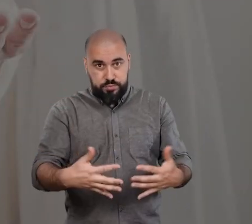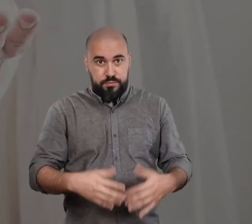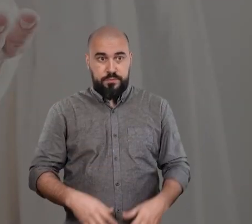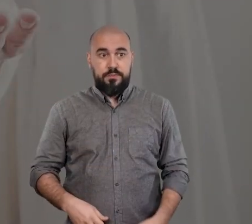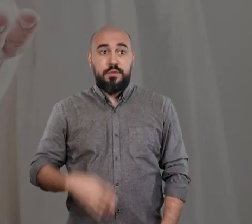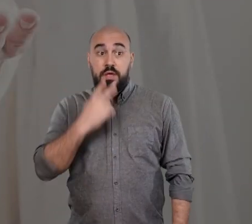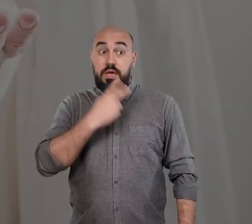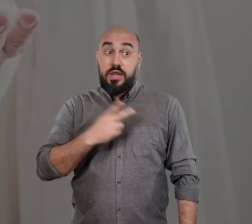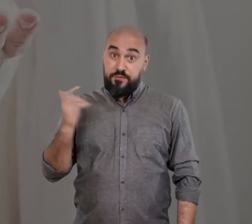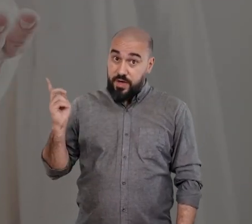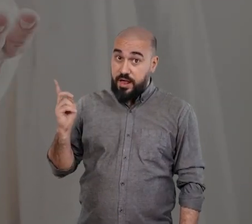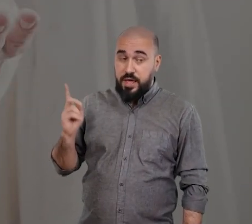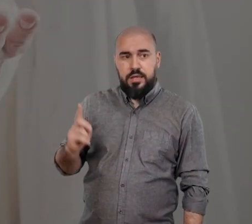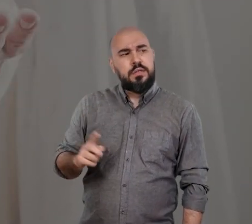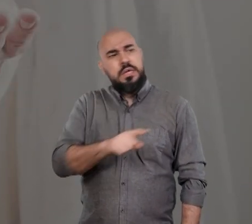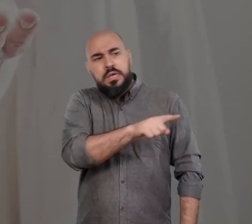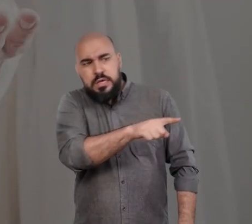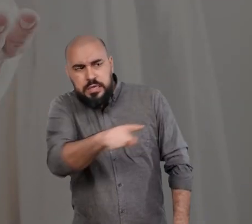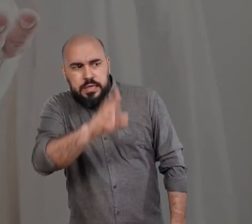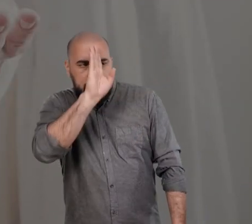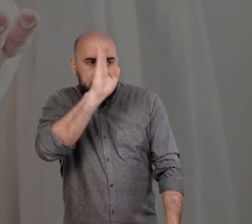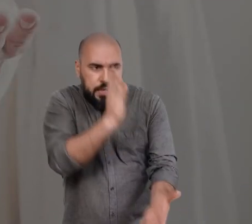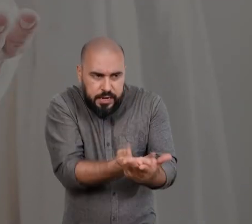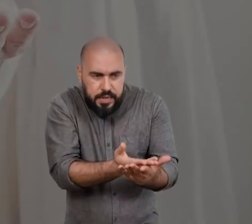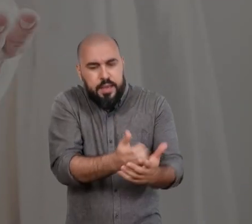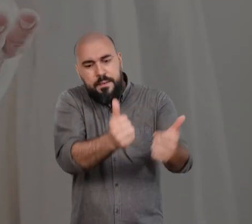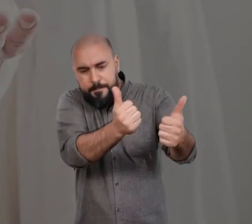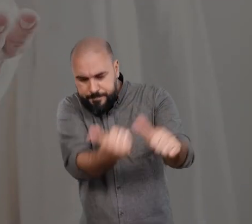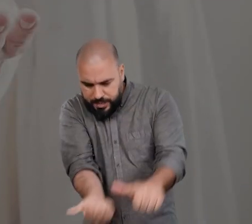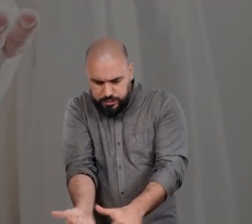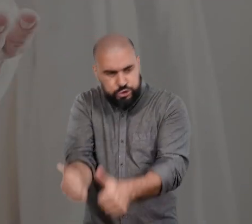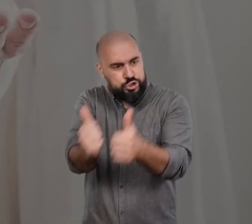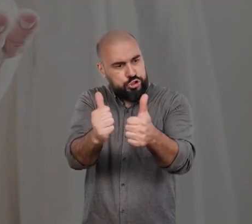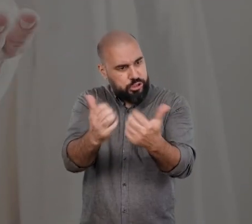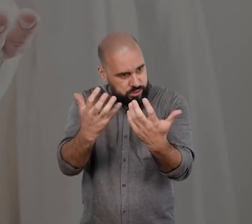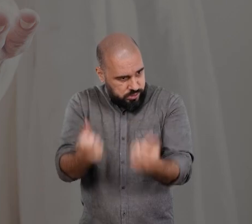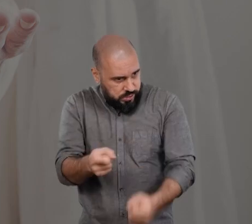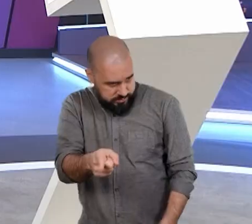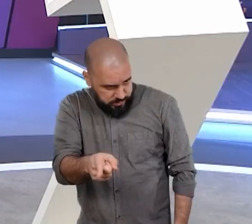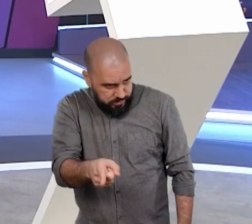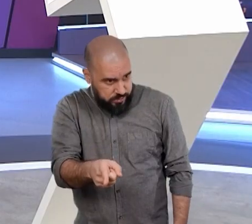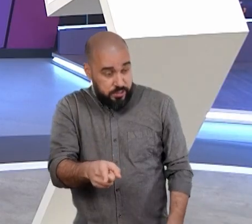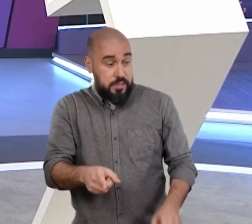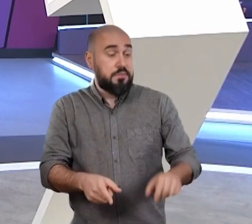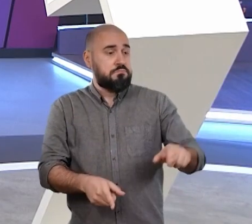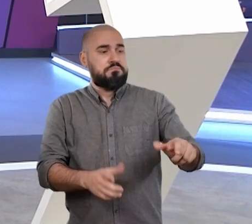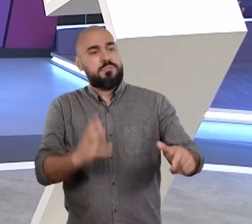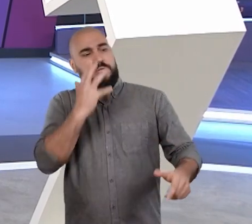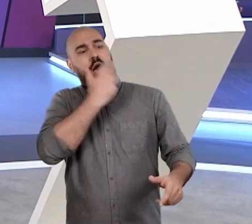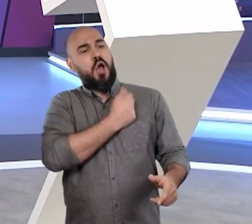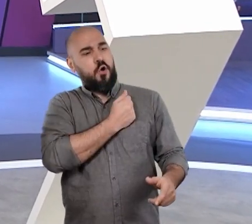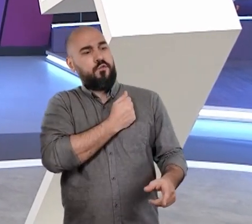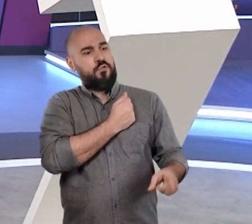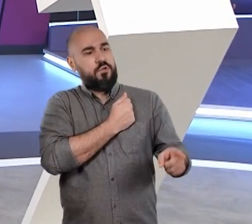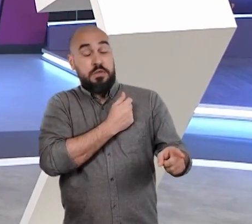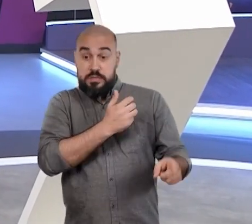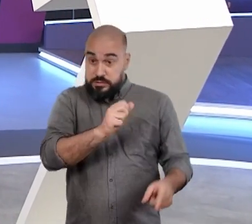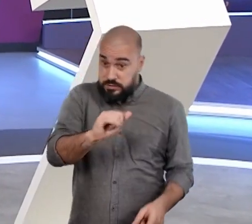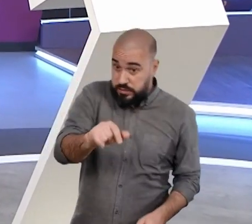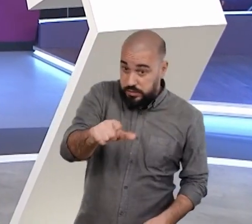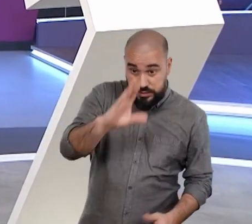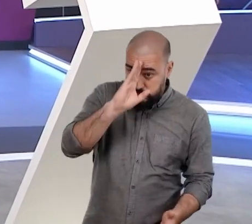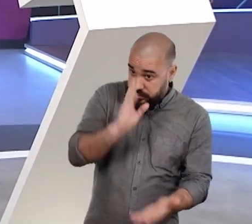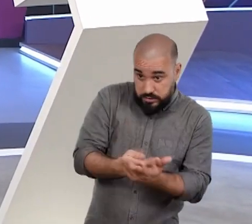e for batizado será salvo, mas quem não crer será condenado. Veja, que Jesus não está dizendo,